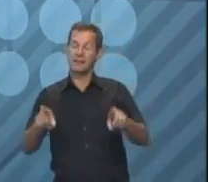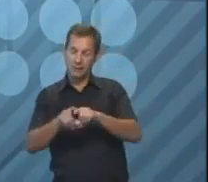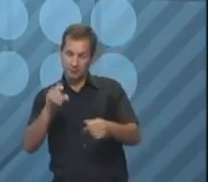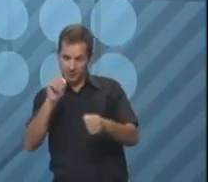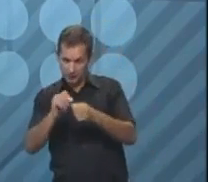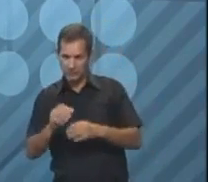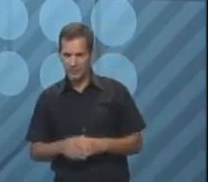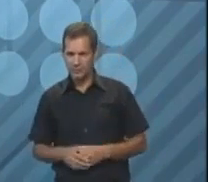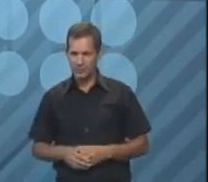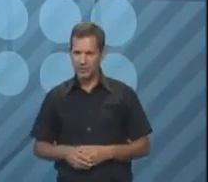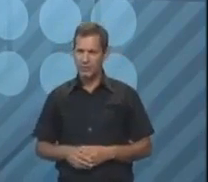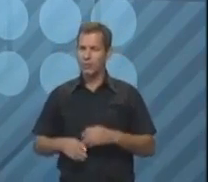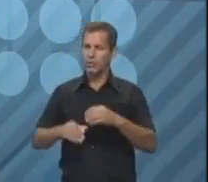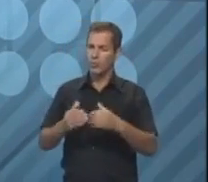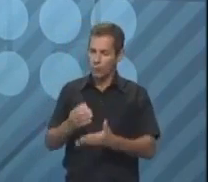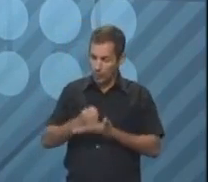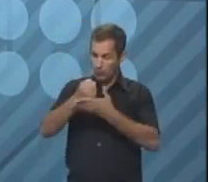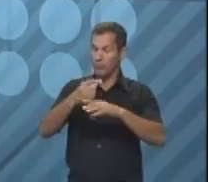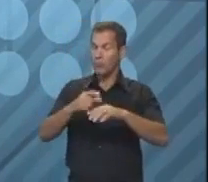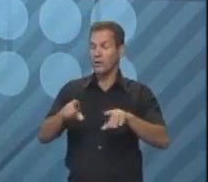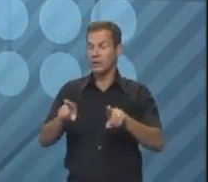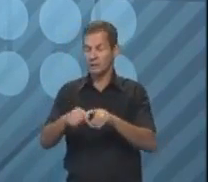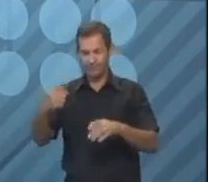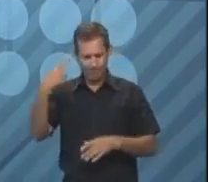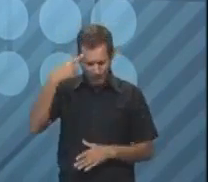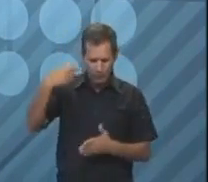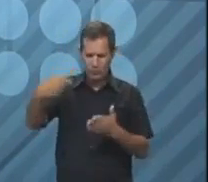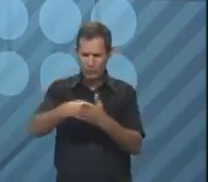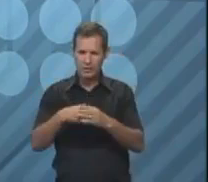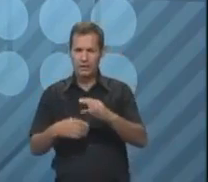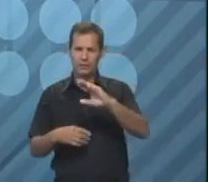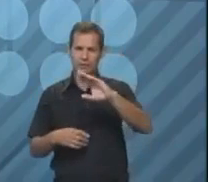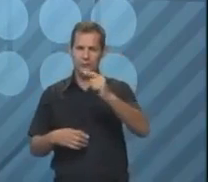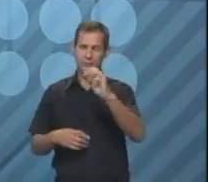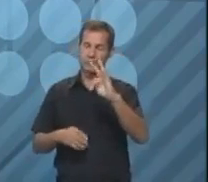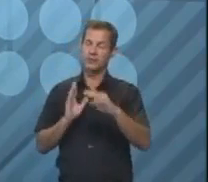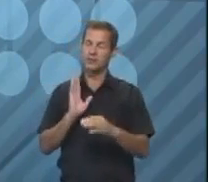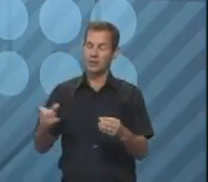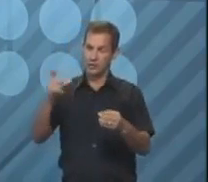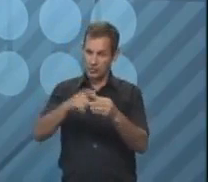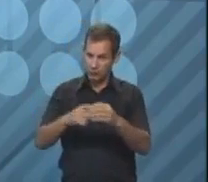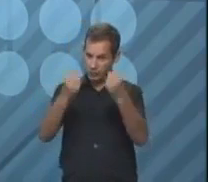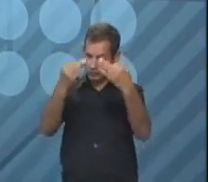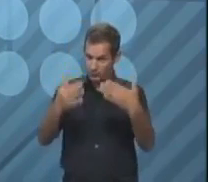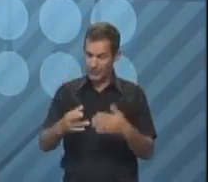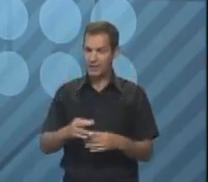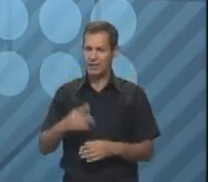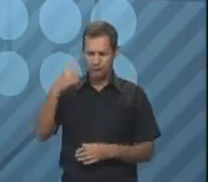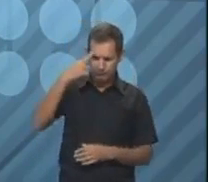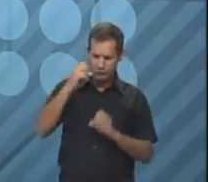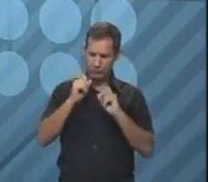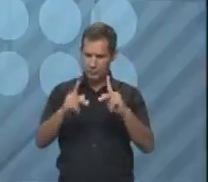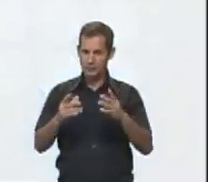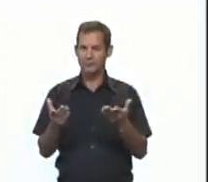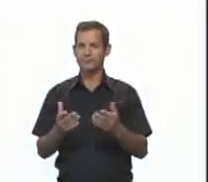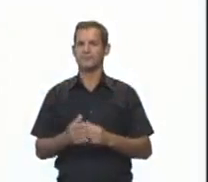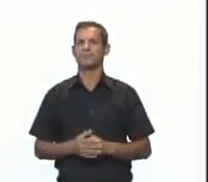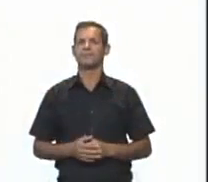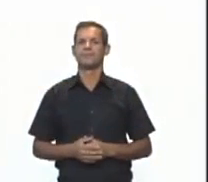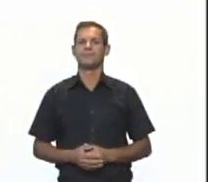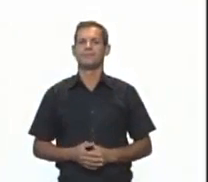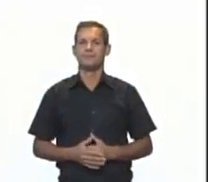estão fazendo outra mediação, mande as suas dúvidas pelo chat, né, que daqui a pouco eu retorno para responder essas dúvidas.